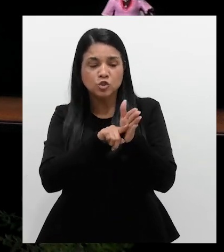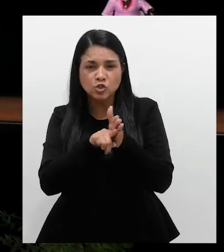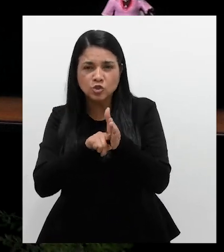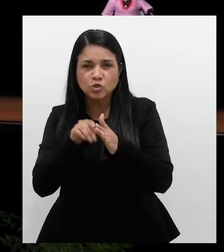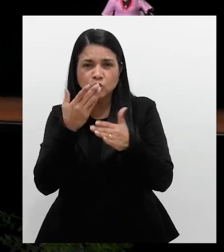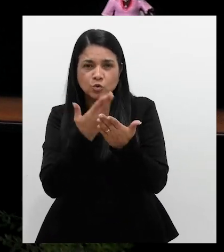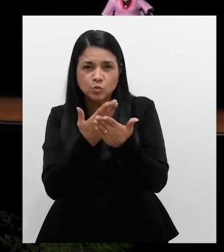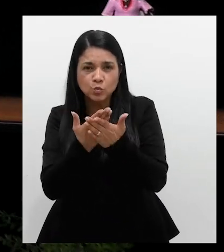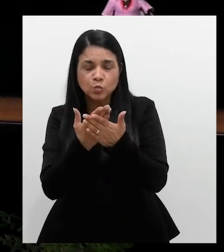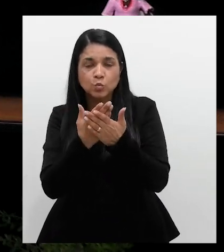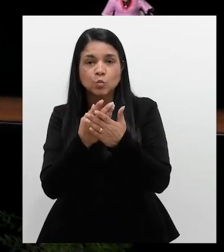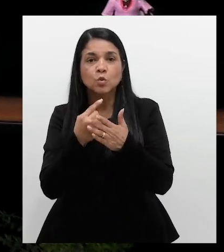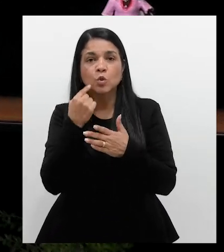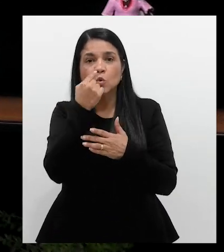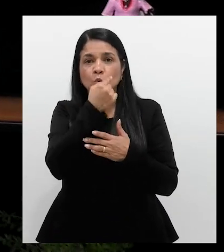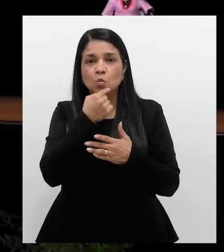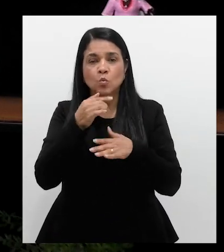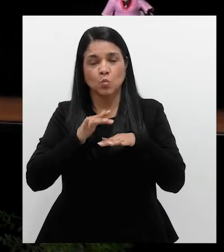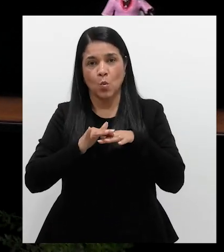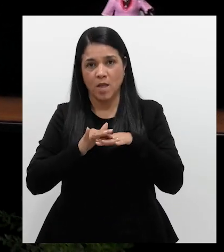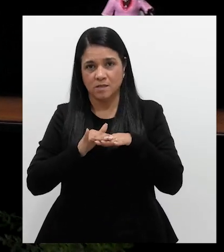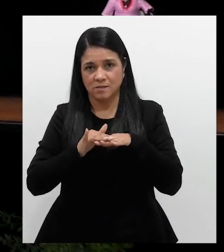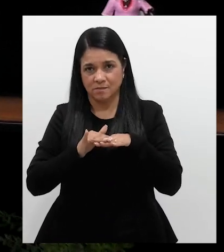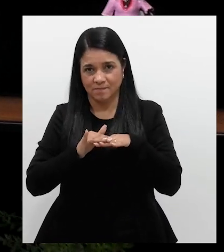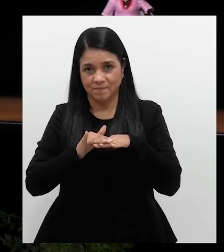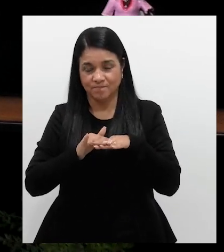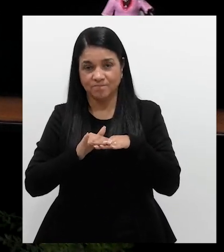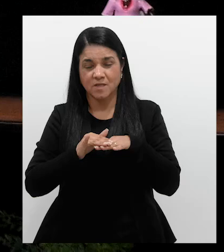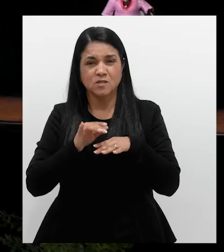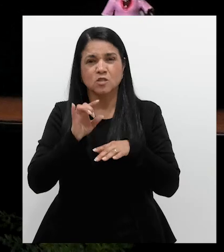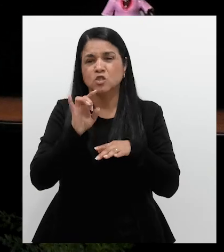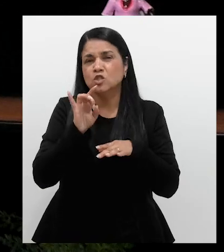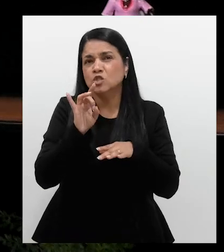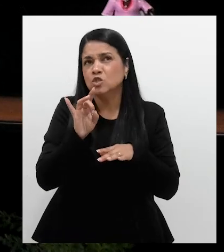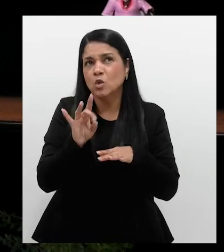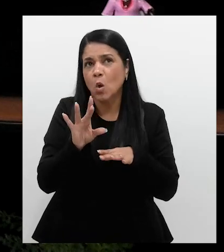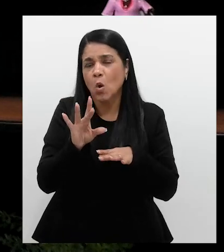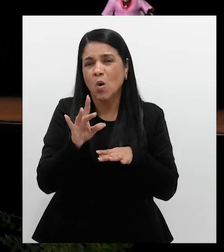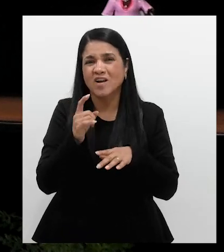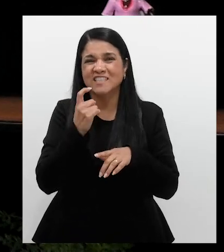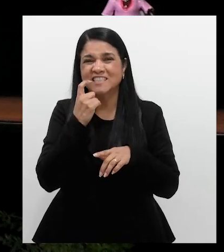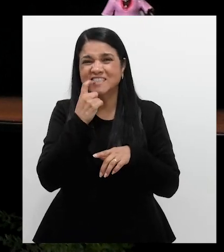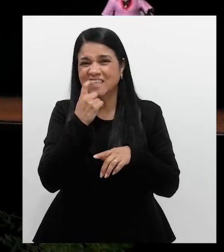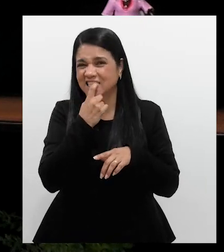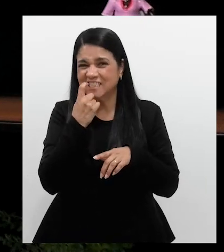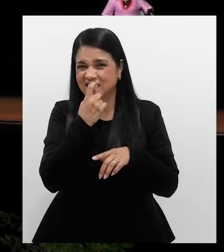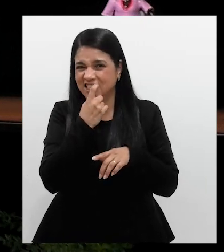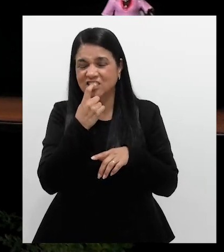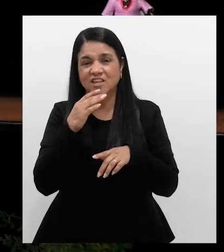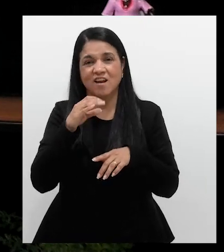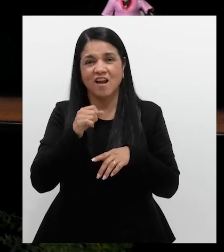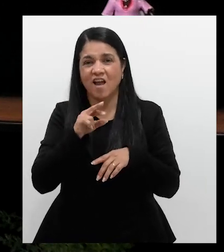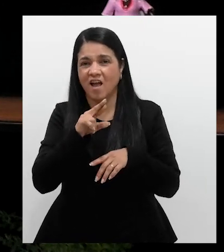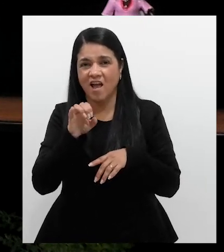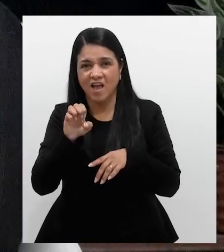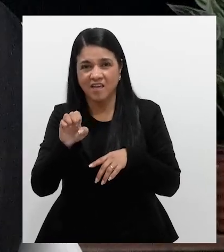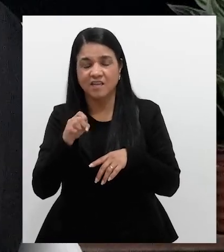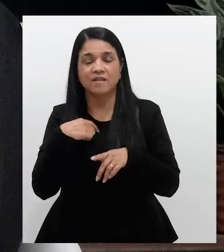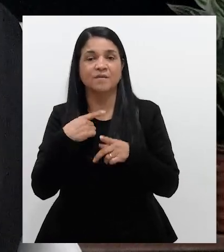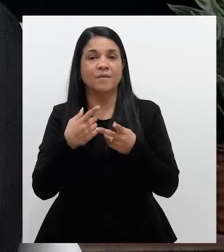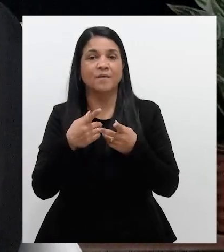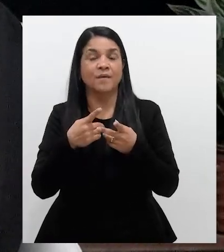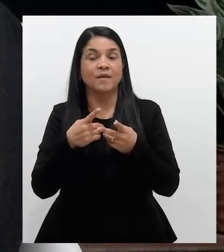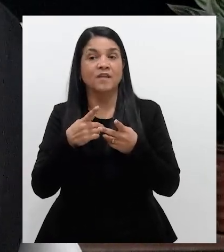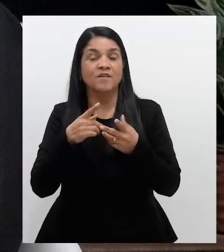das doenças da boca, de uma forma resumida, né? Então, não só doenças dentárias, como cárie,